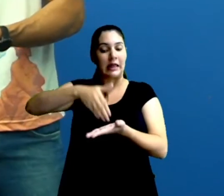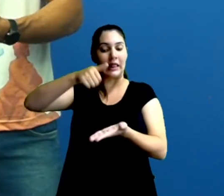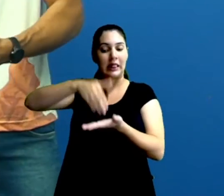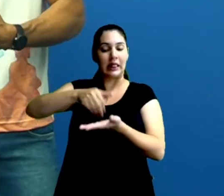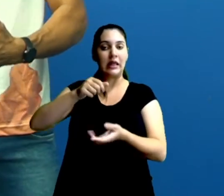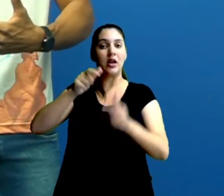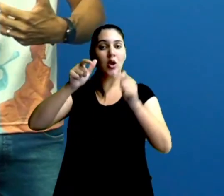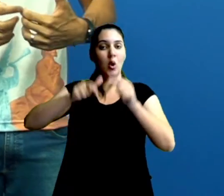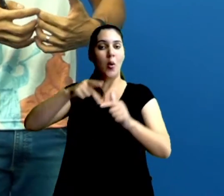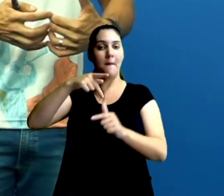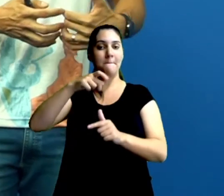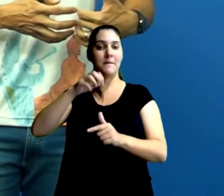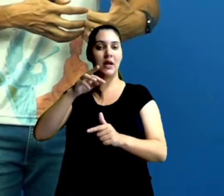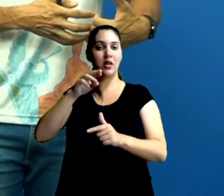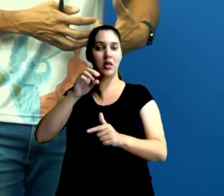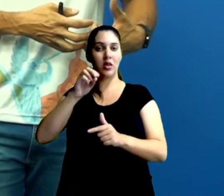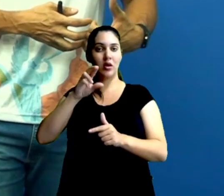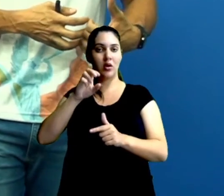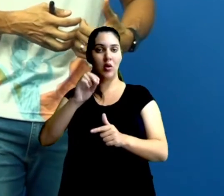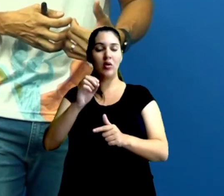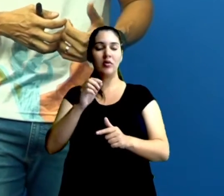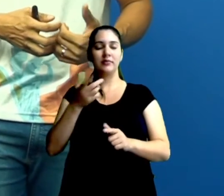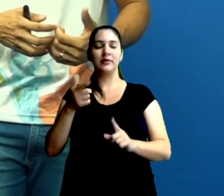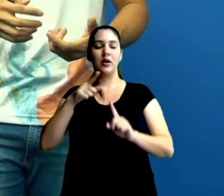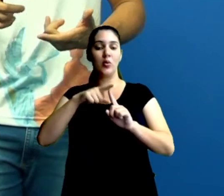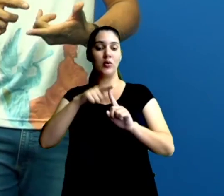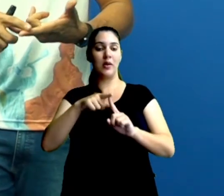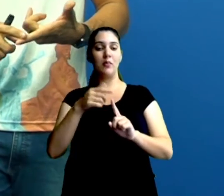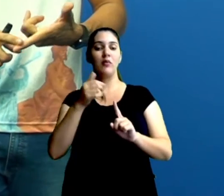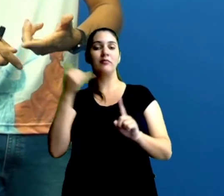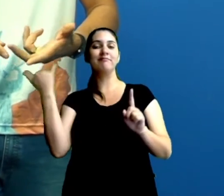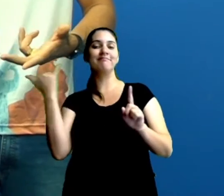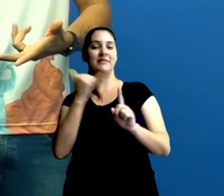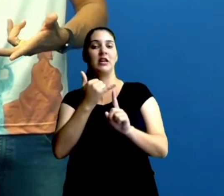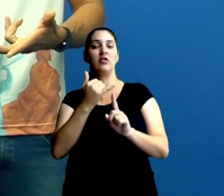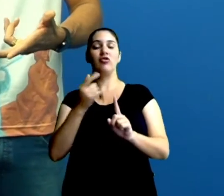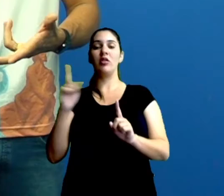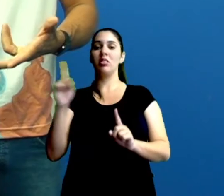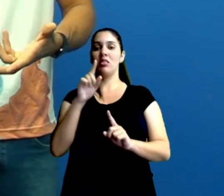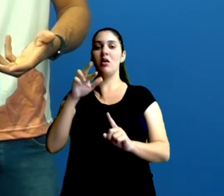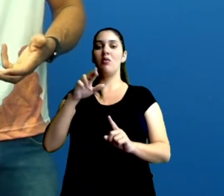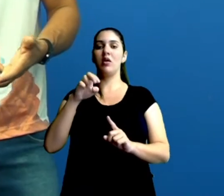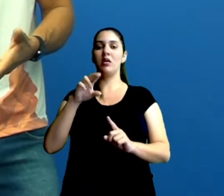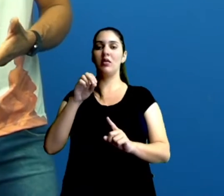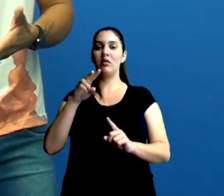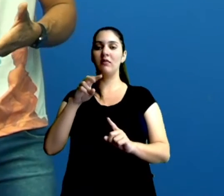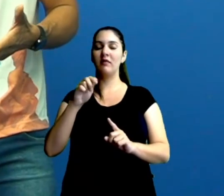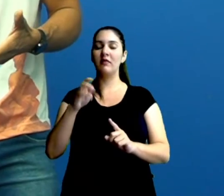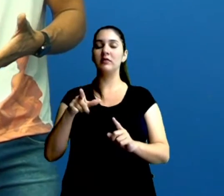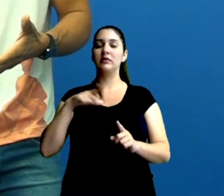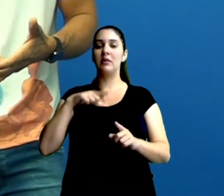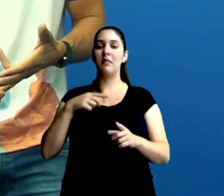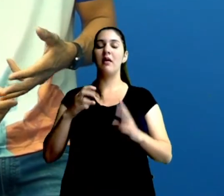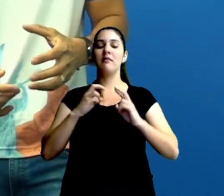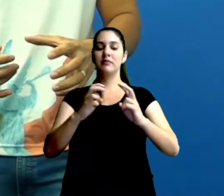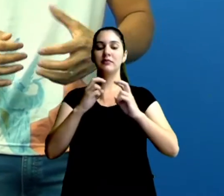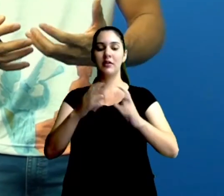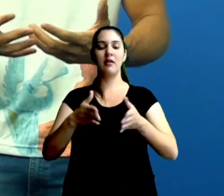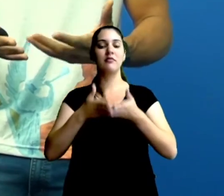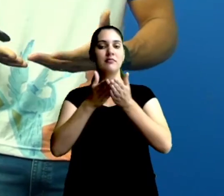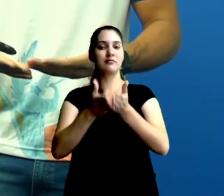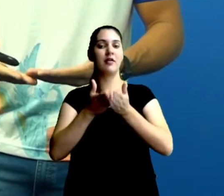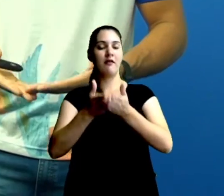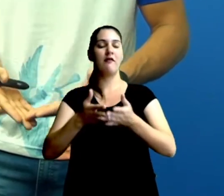petróleo, que é uma fonte de energia não renovável, os trens, os navios, os automóveis,